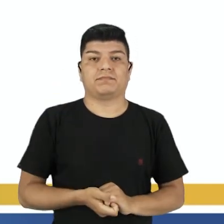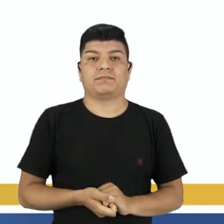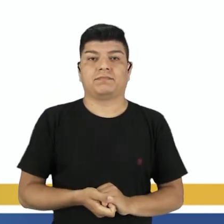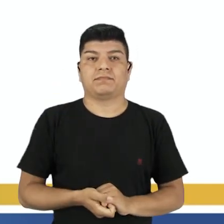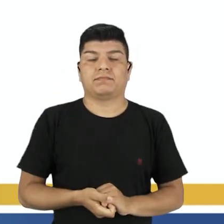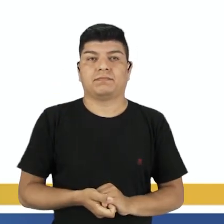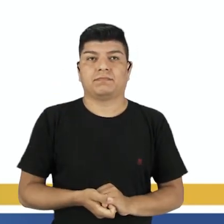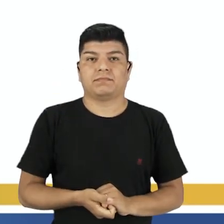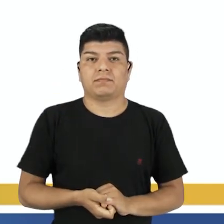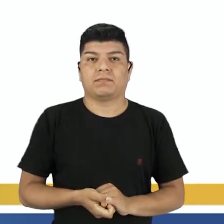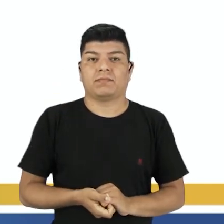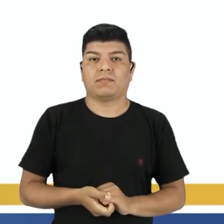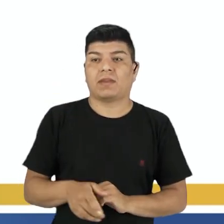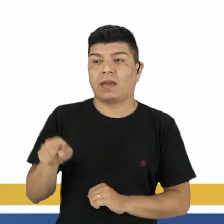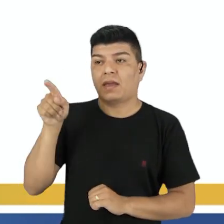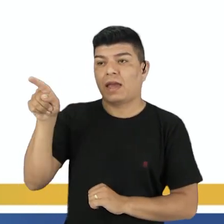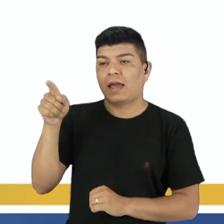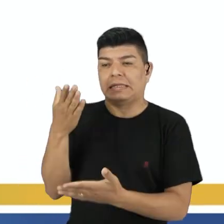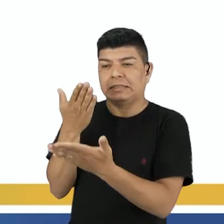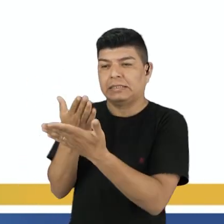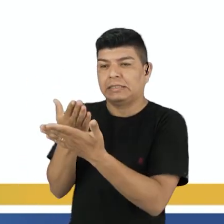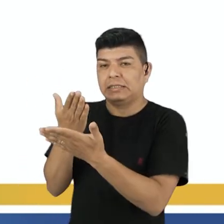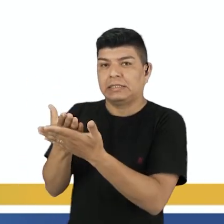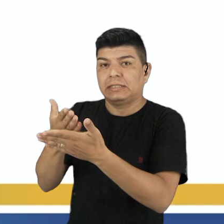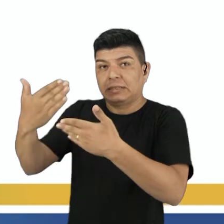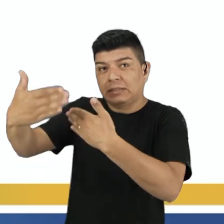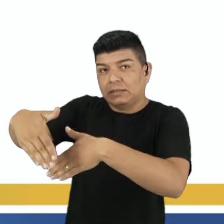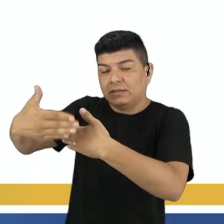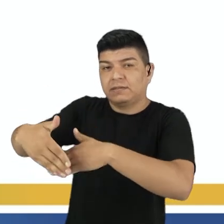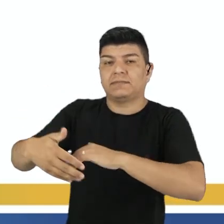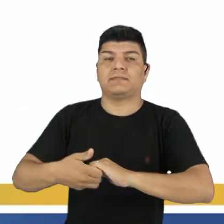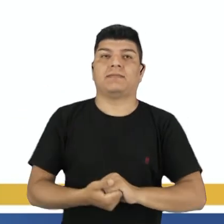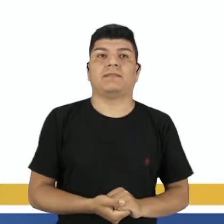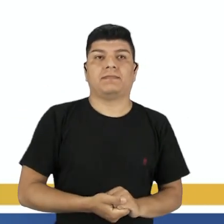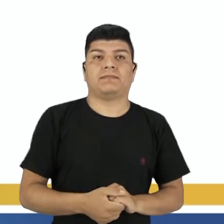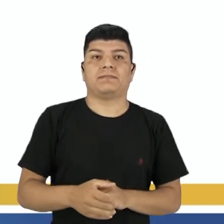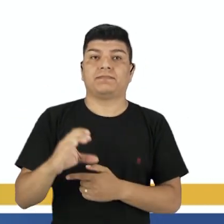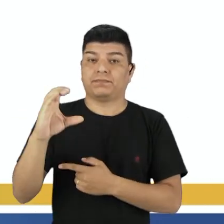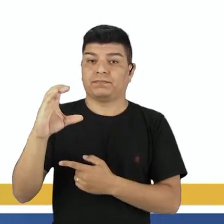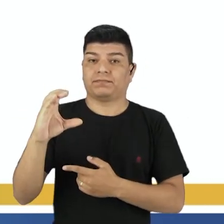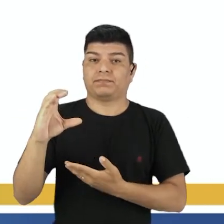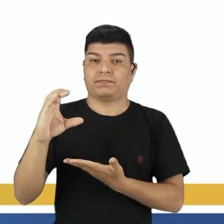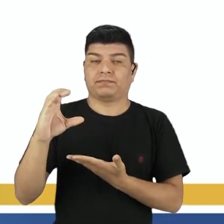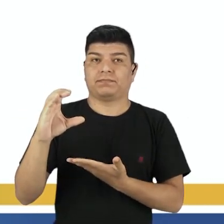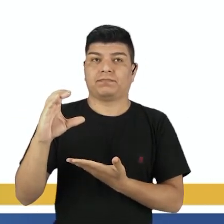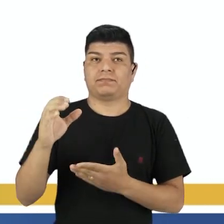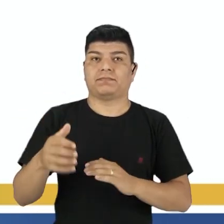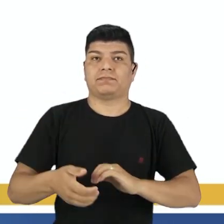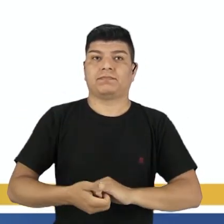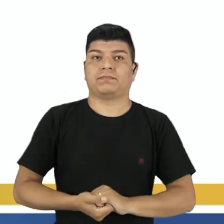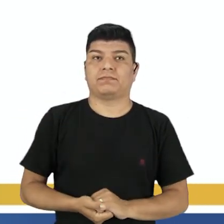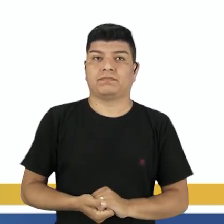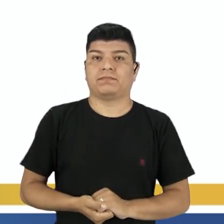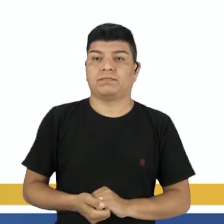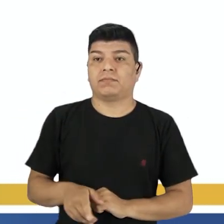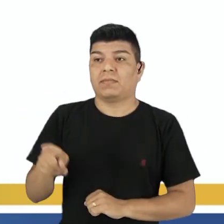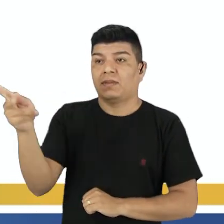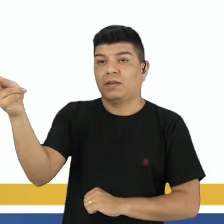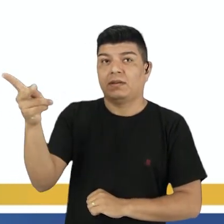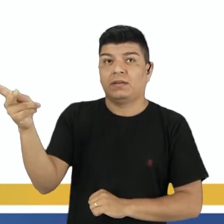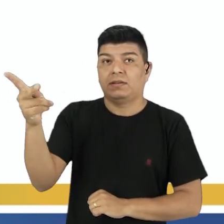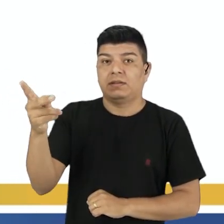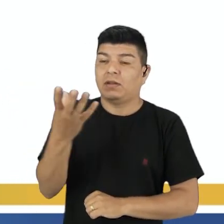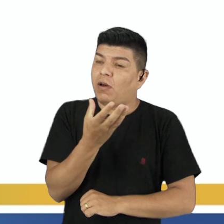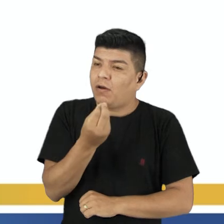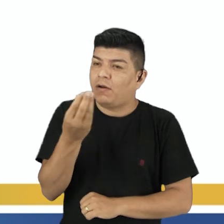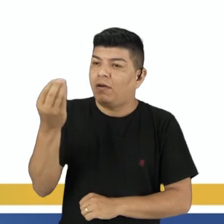for the test? Ela estudou para o teste? E na letra C, Did they travel last year? Eles viajaram